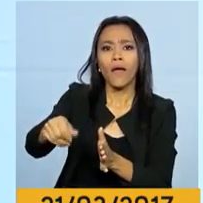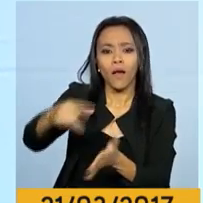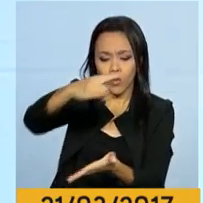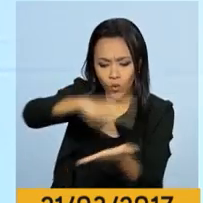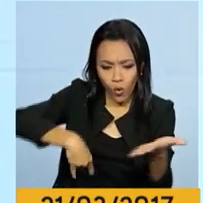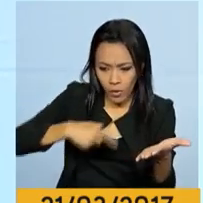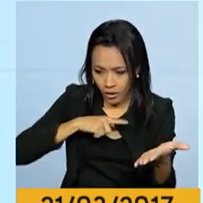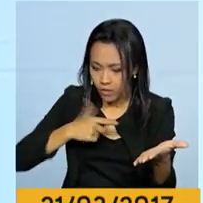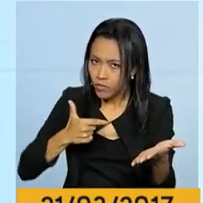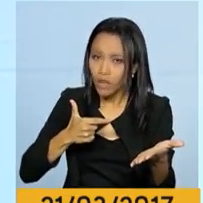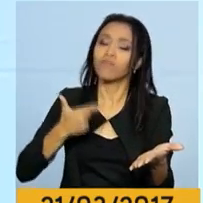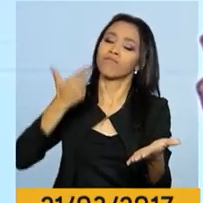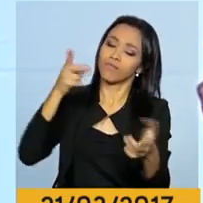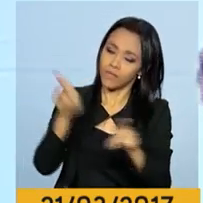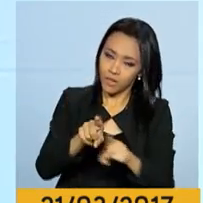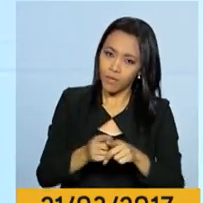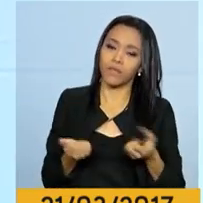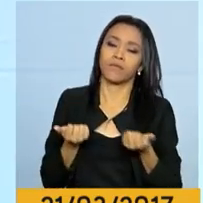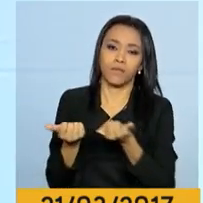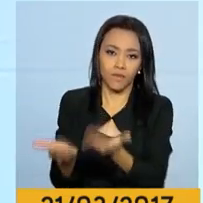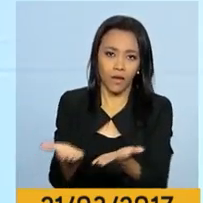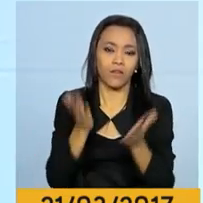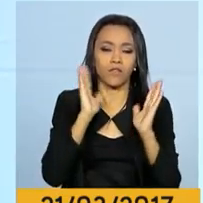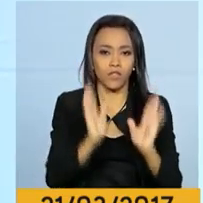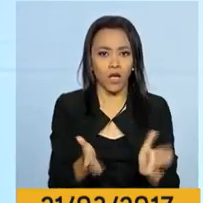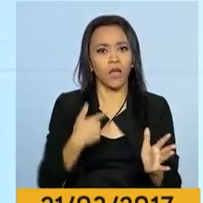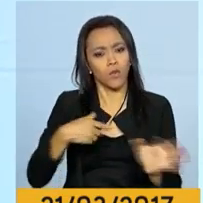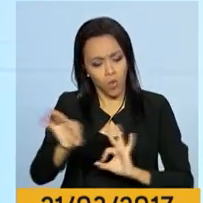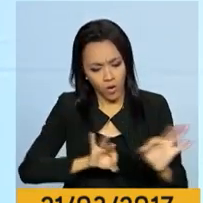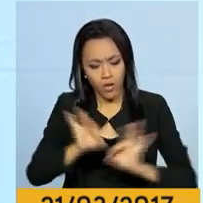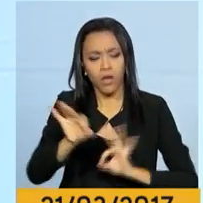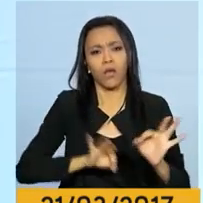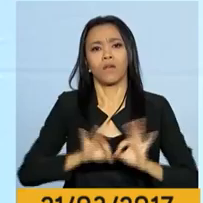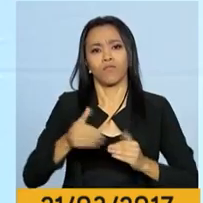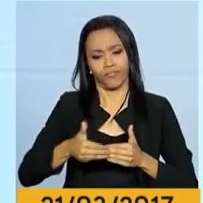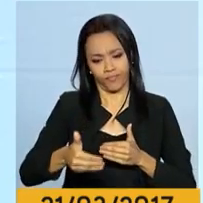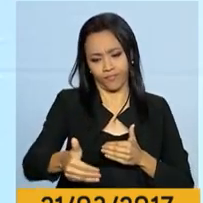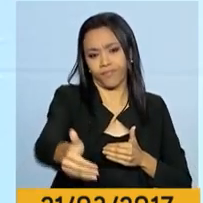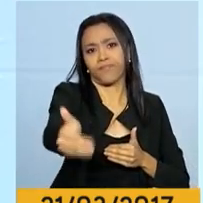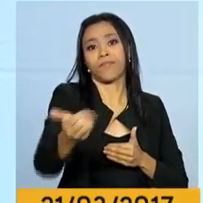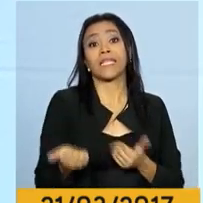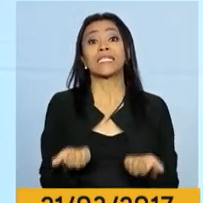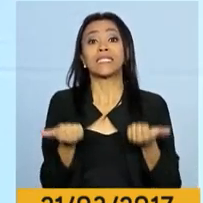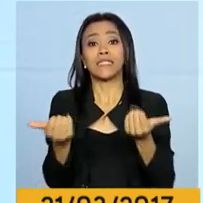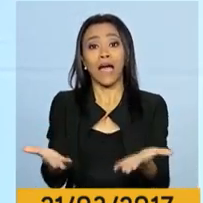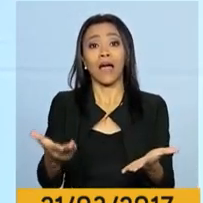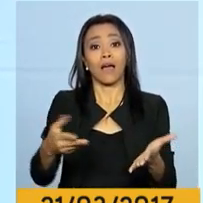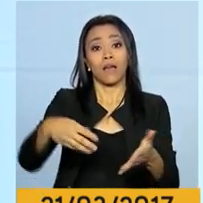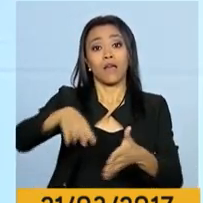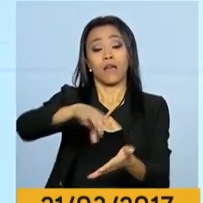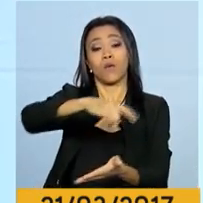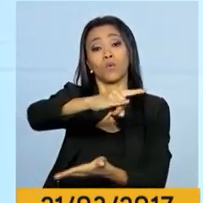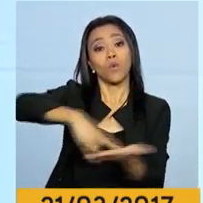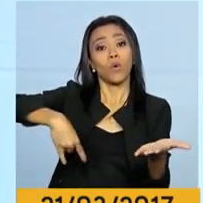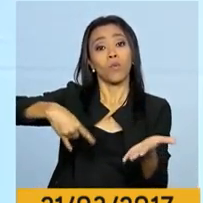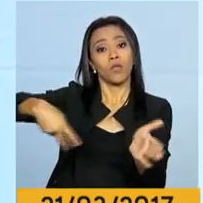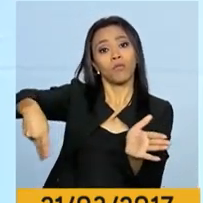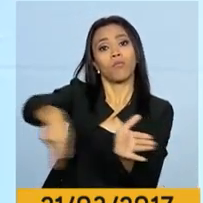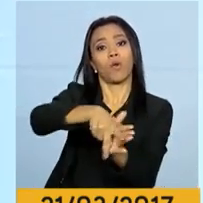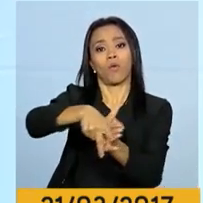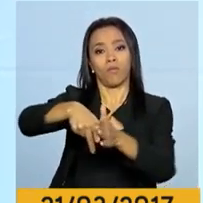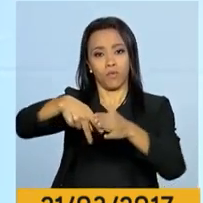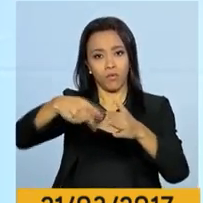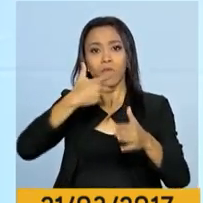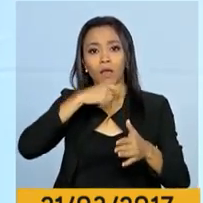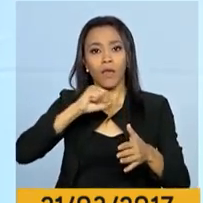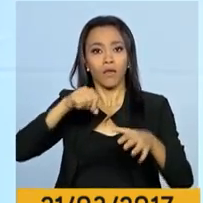insegurança extraordinária. O nosso plano, já em execução, é dar o título de propriedade àqueles que foram